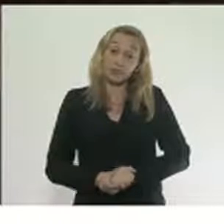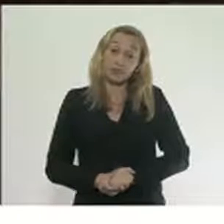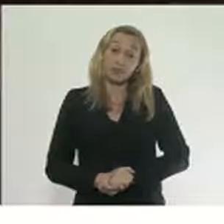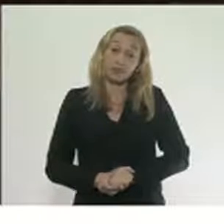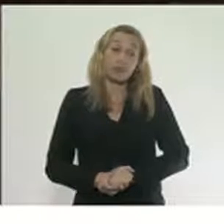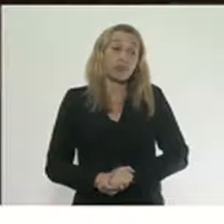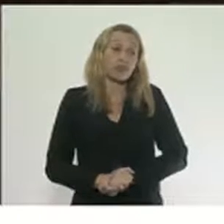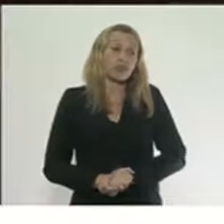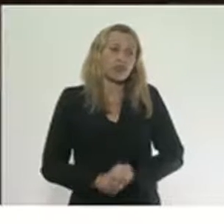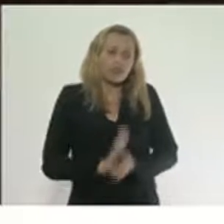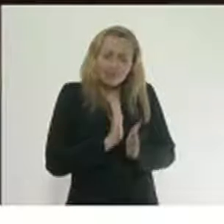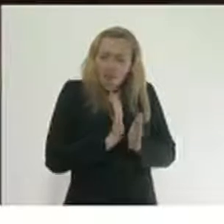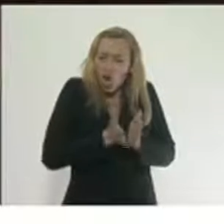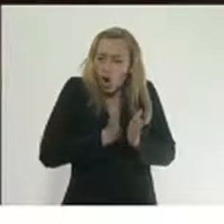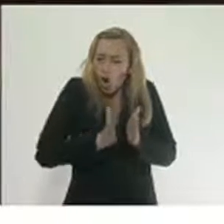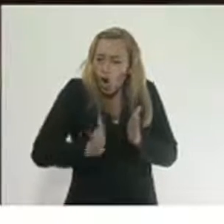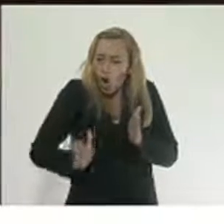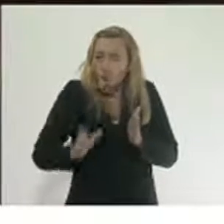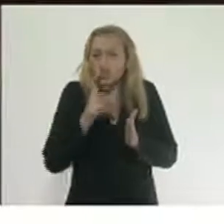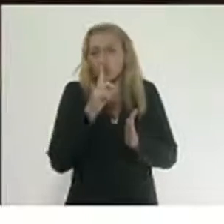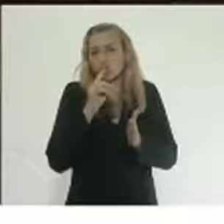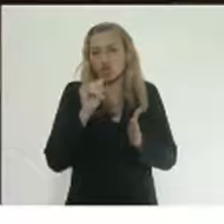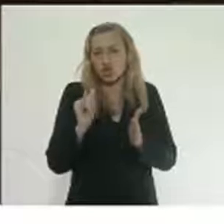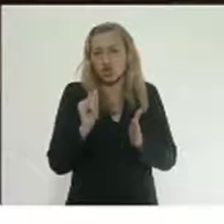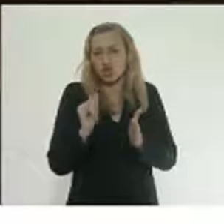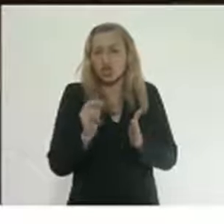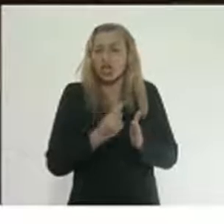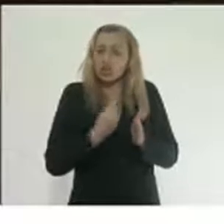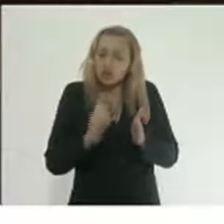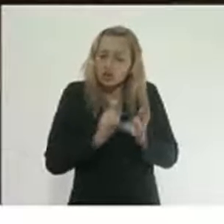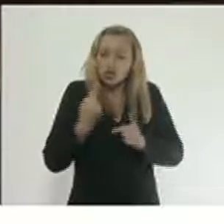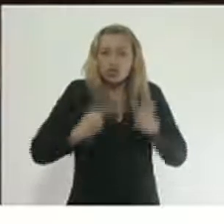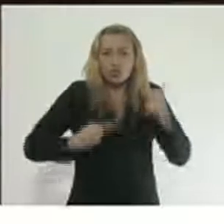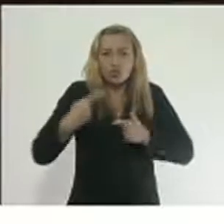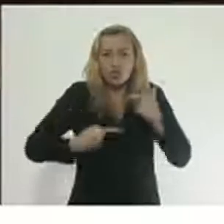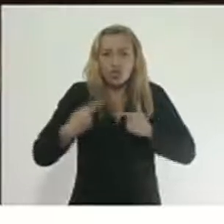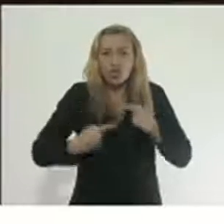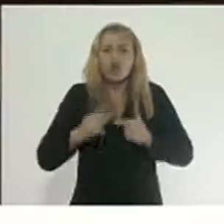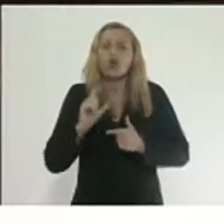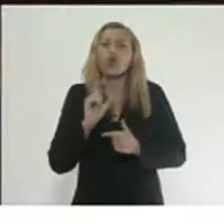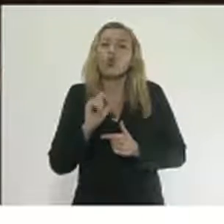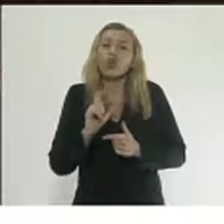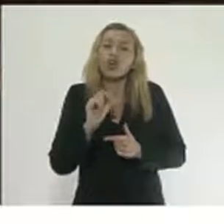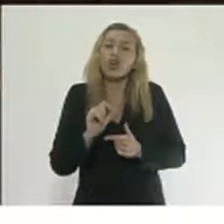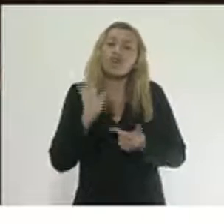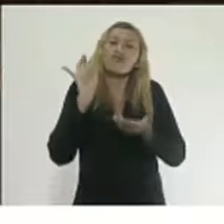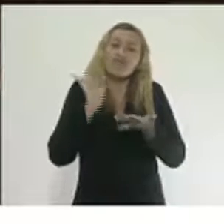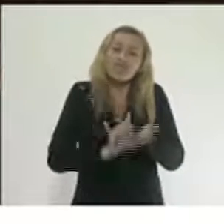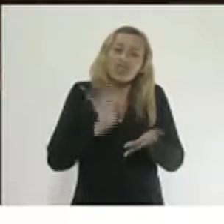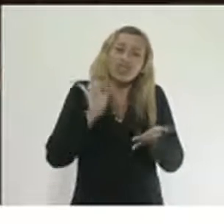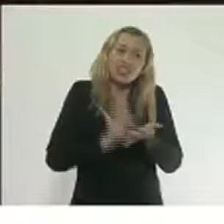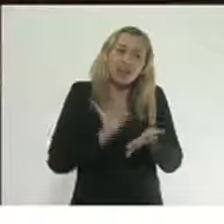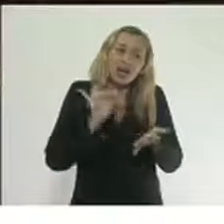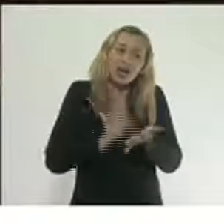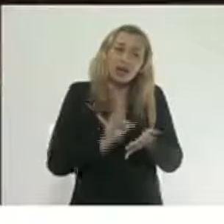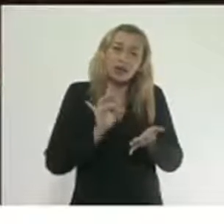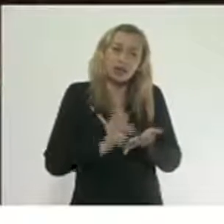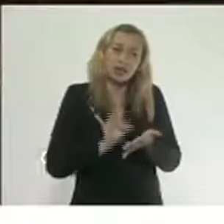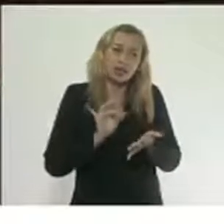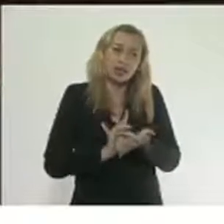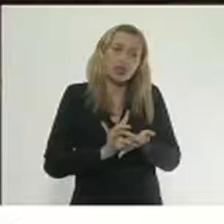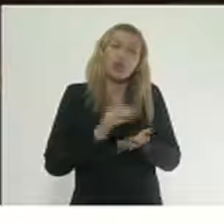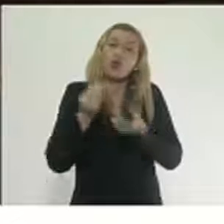colocando na ordem do dia das nossas discussões o que de fato, como que